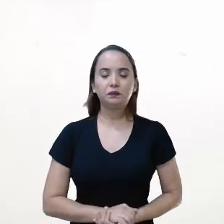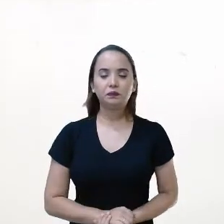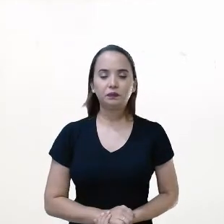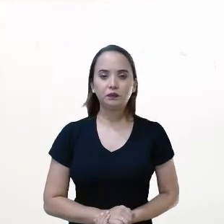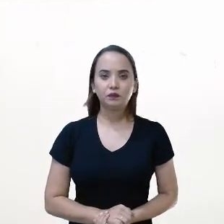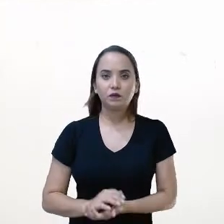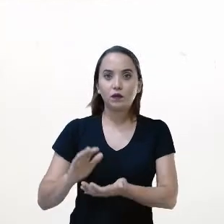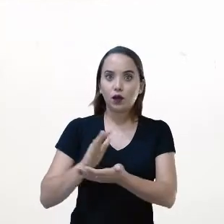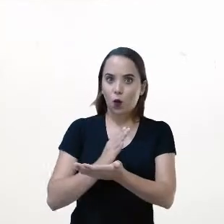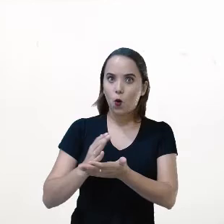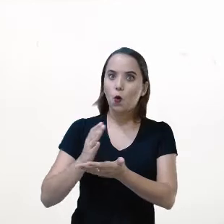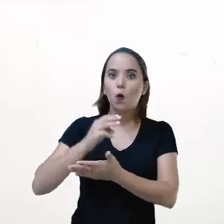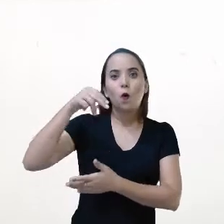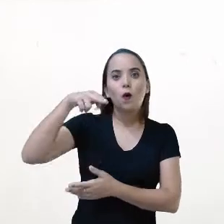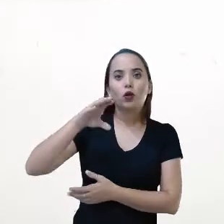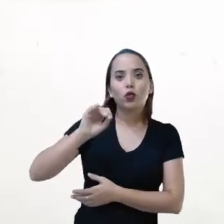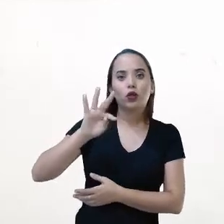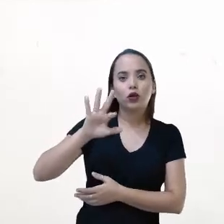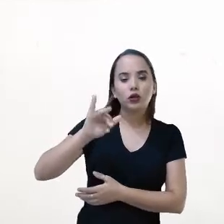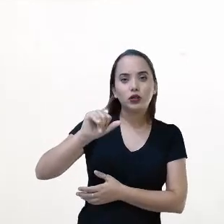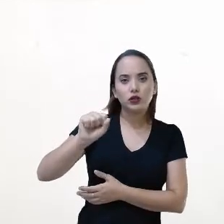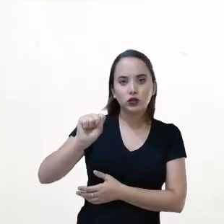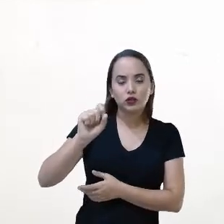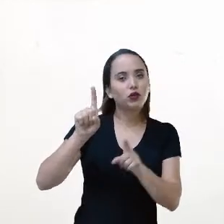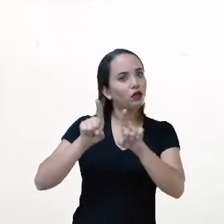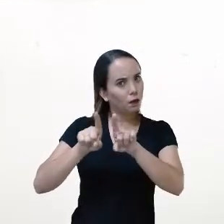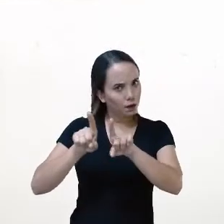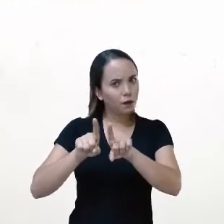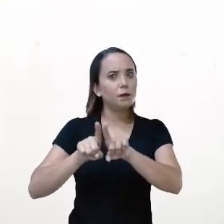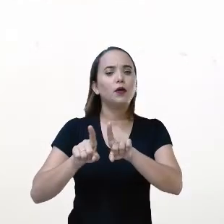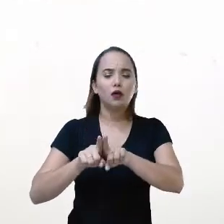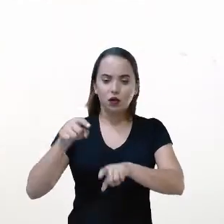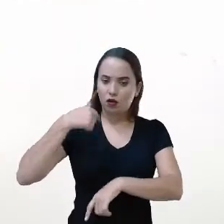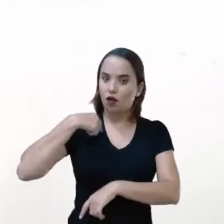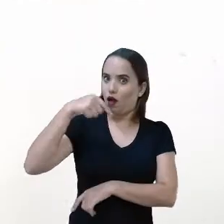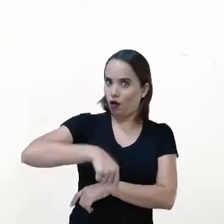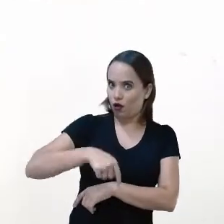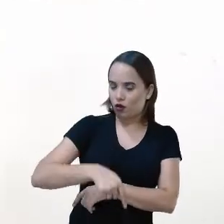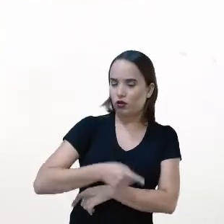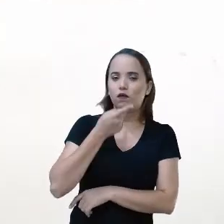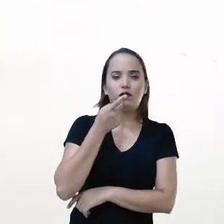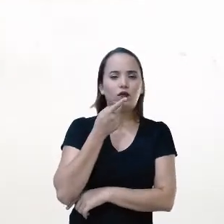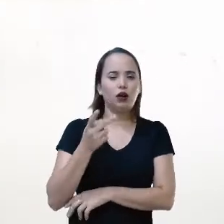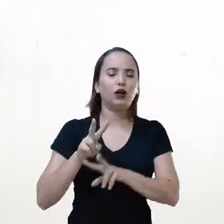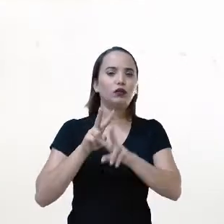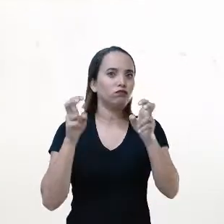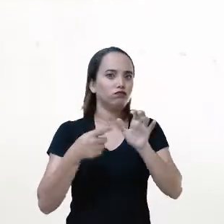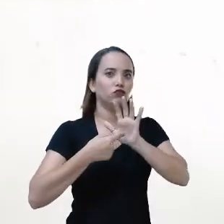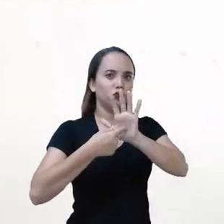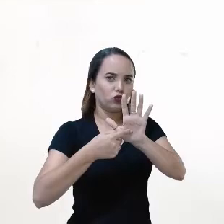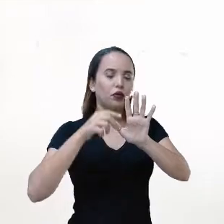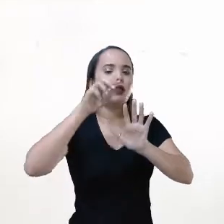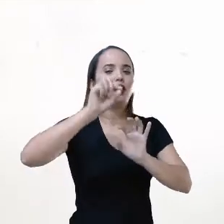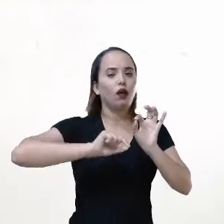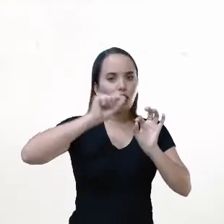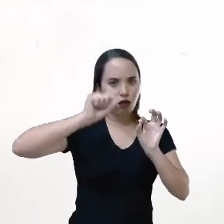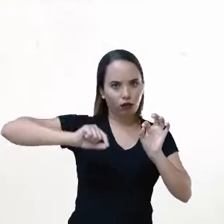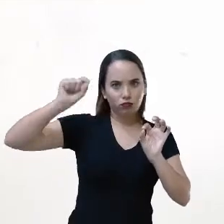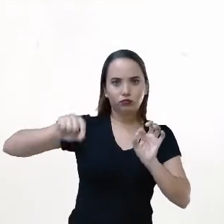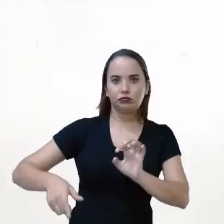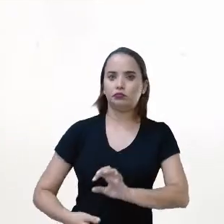em algumas notícias. Inclusive nós vamos falar sobre algumas notícias aqui também que traz aí o gráfico.